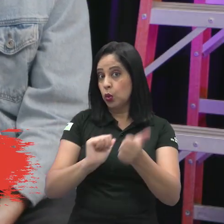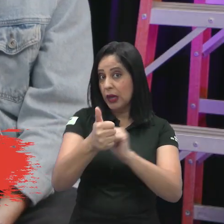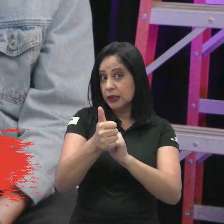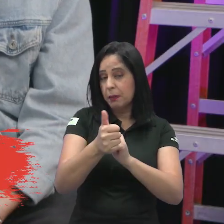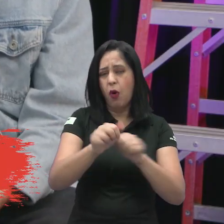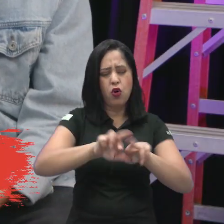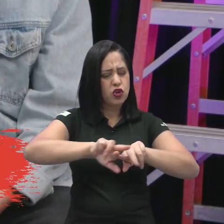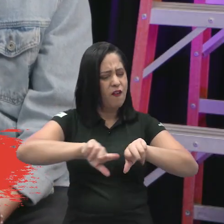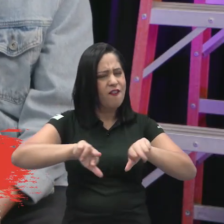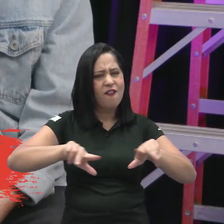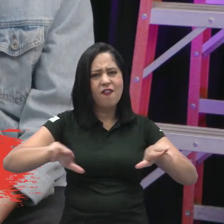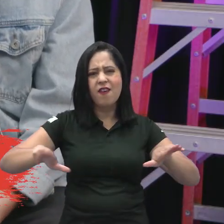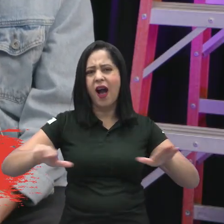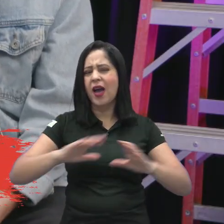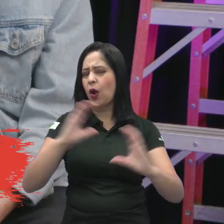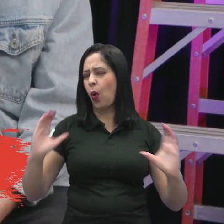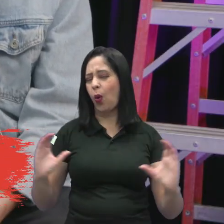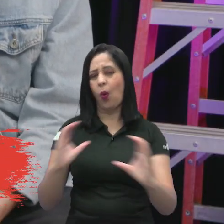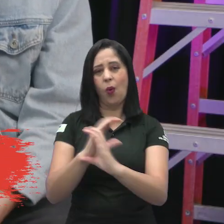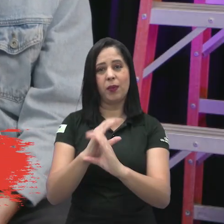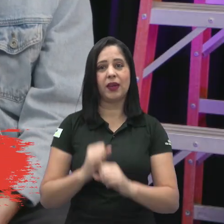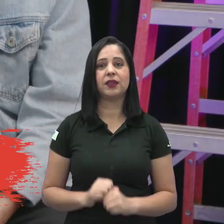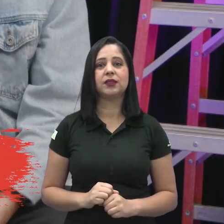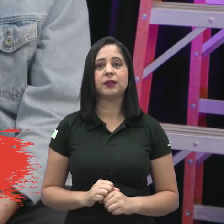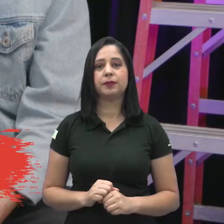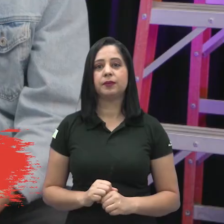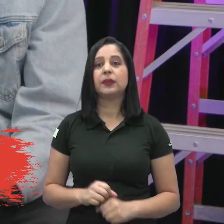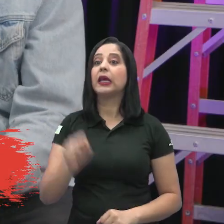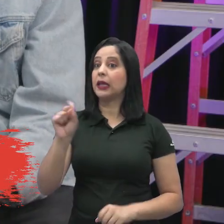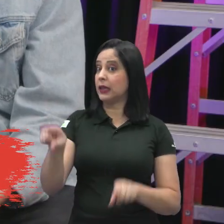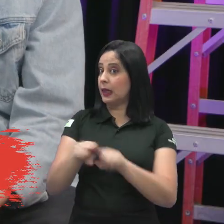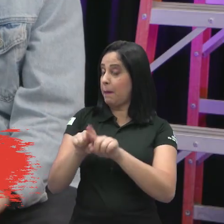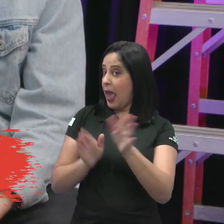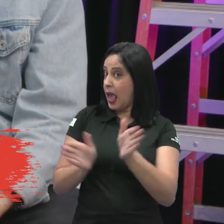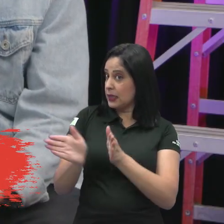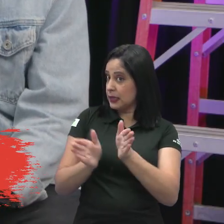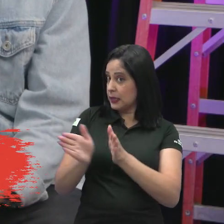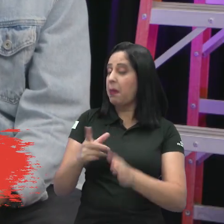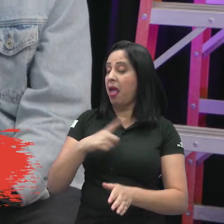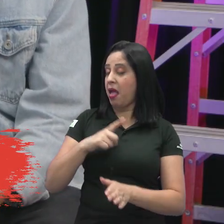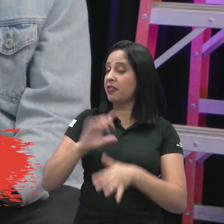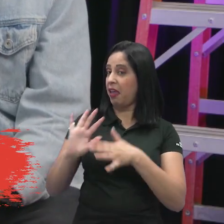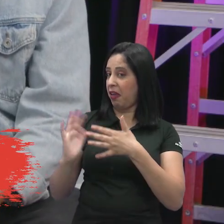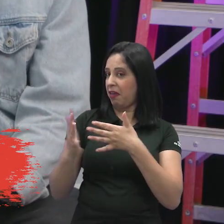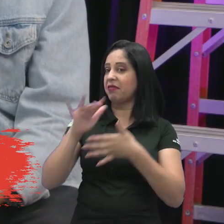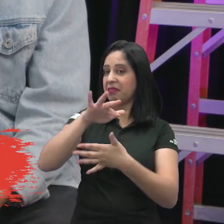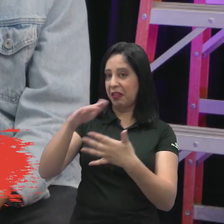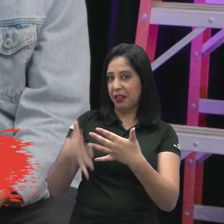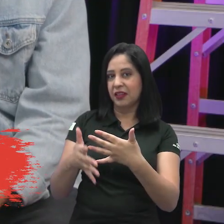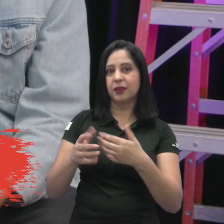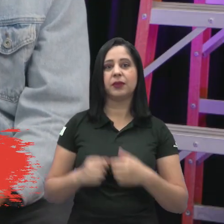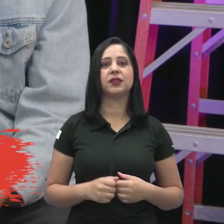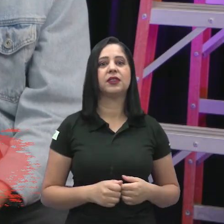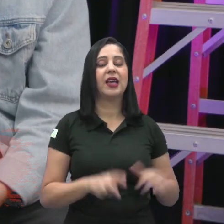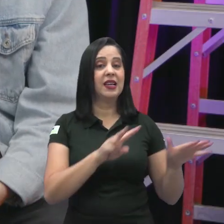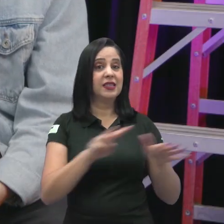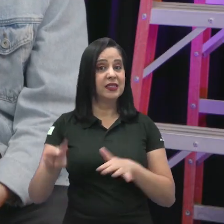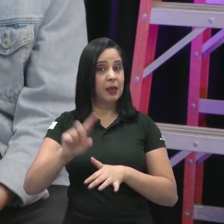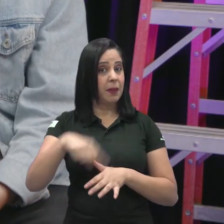também. Tudo aqui, toda a programação da TV Câmara de São José dos Campos. Com acessibilidade. Com acessibilidade, muito importante.